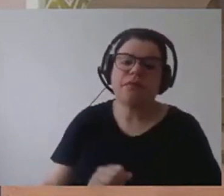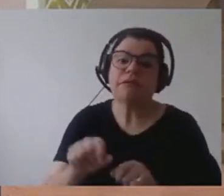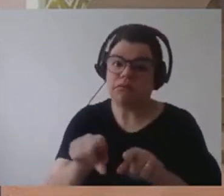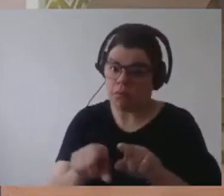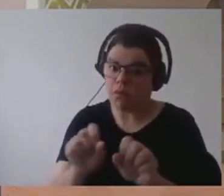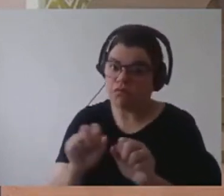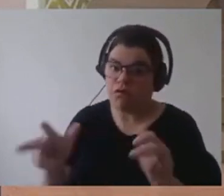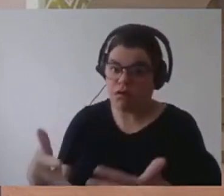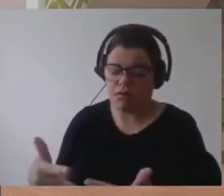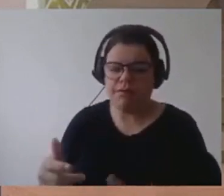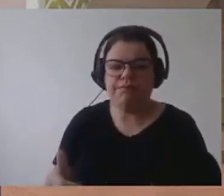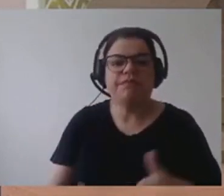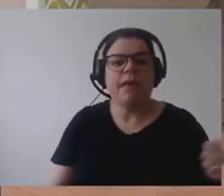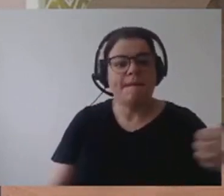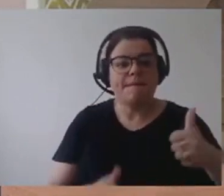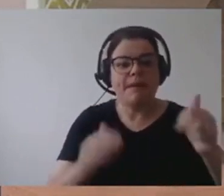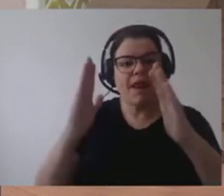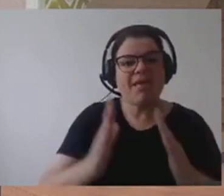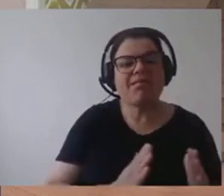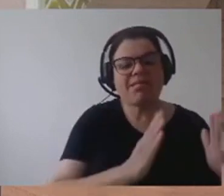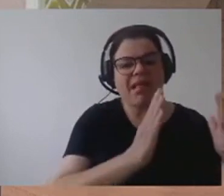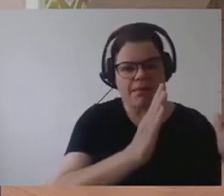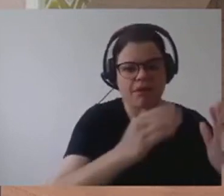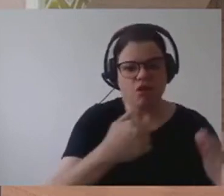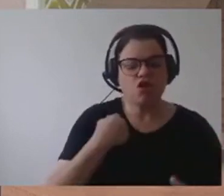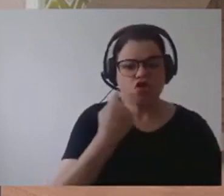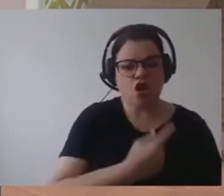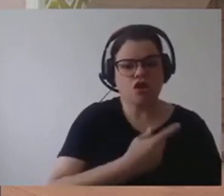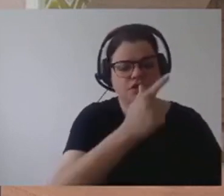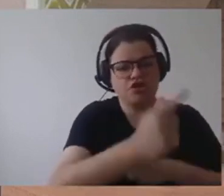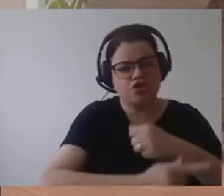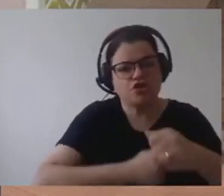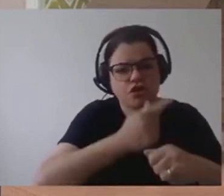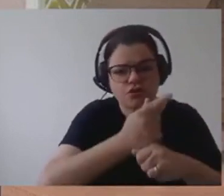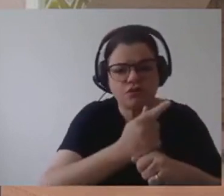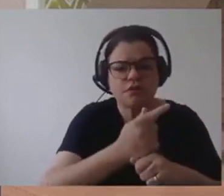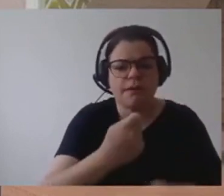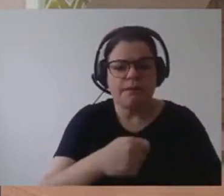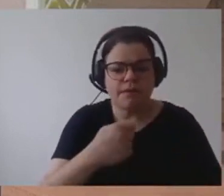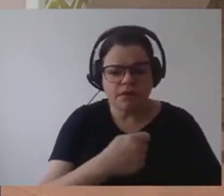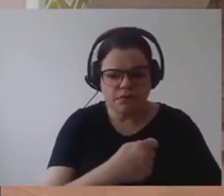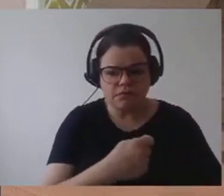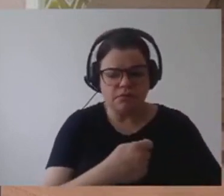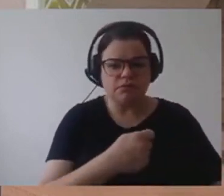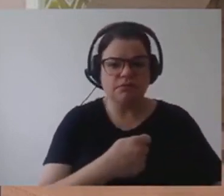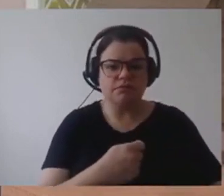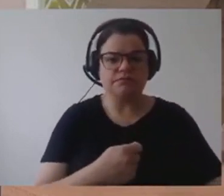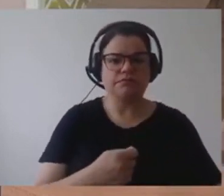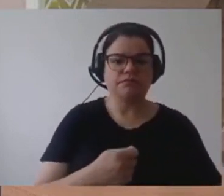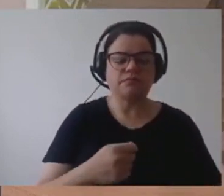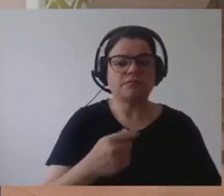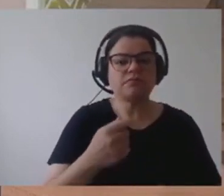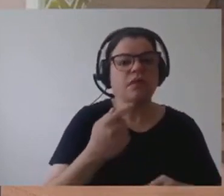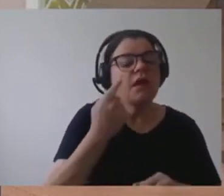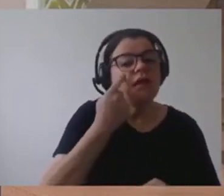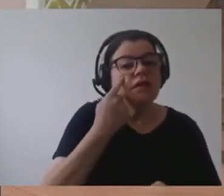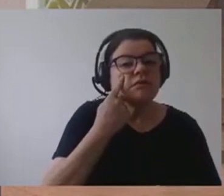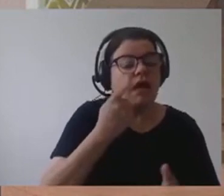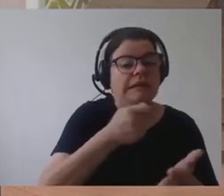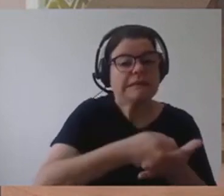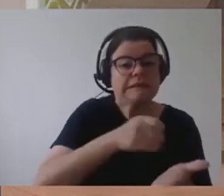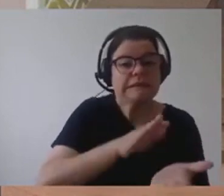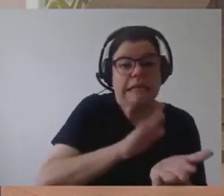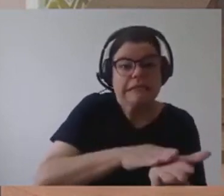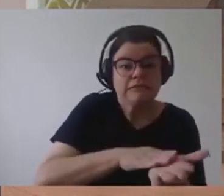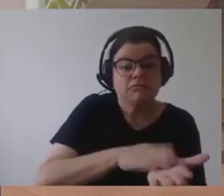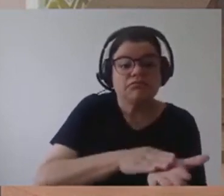etapa coube a nós gestores adequarmos os portais da Transparência S exigências feitas pelo